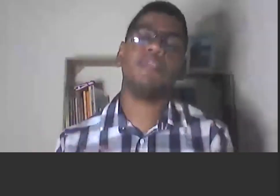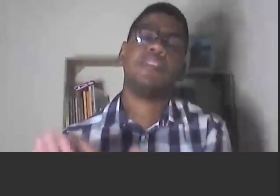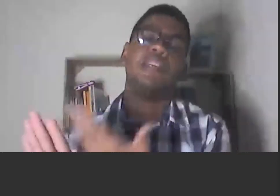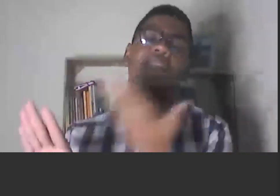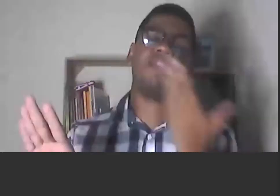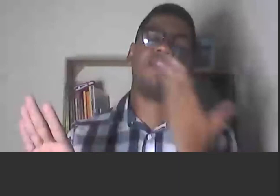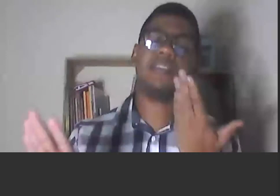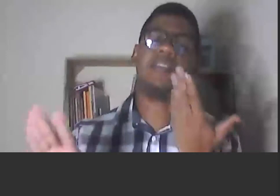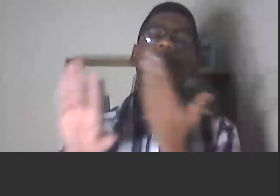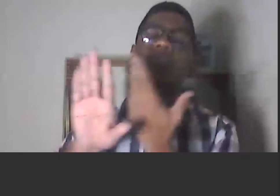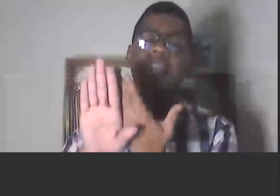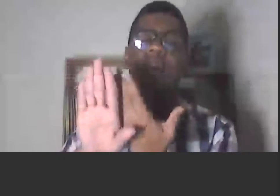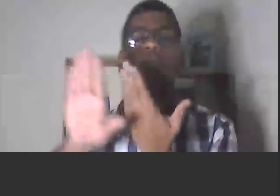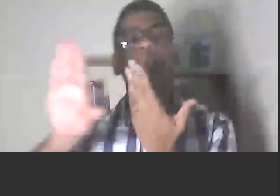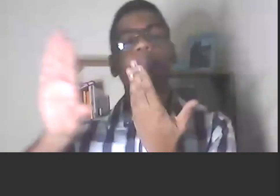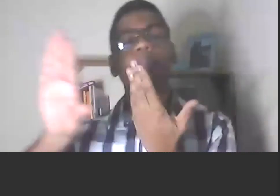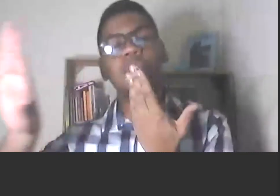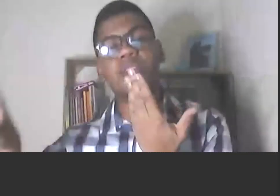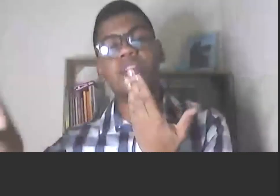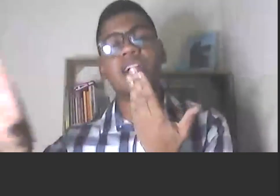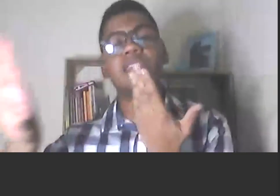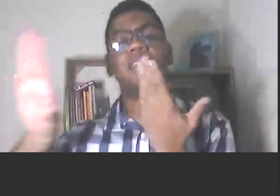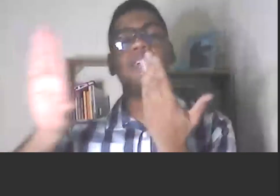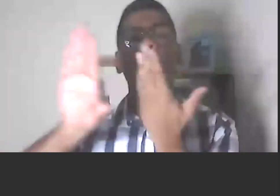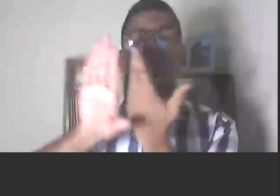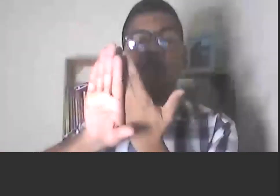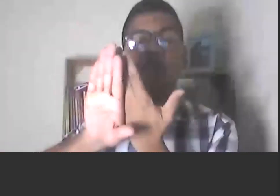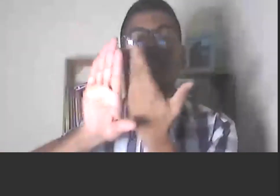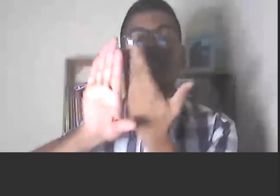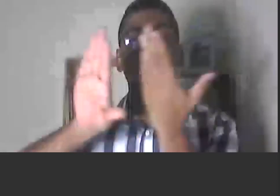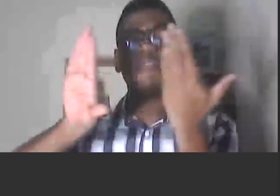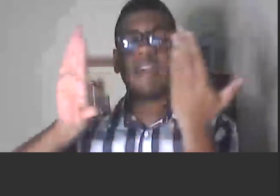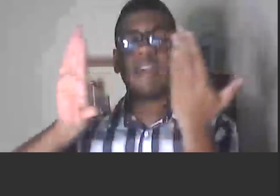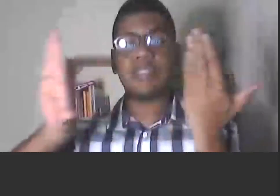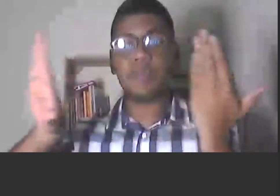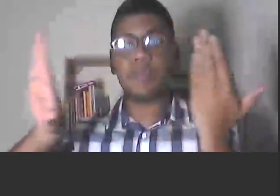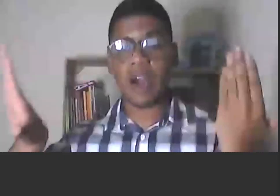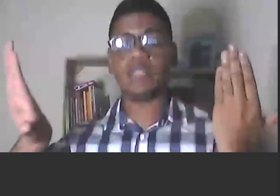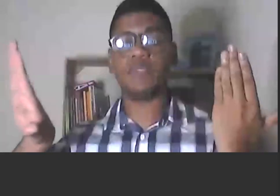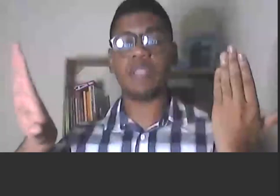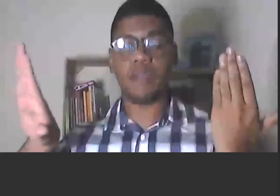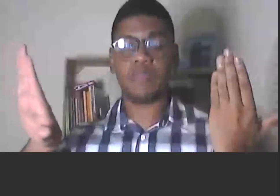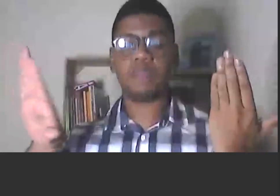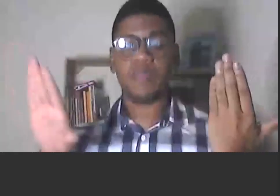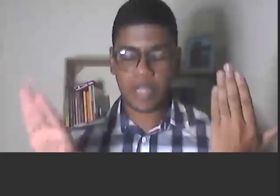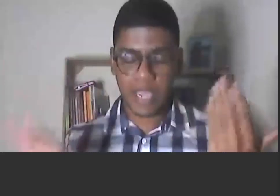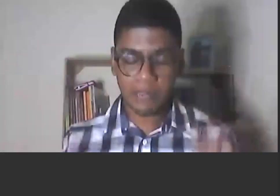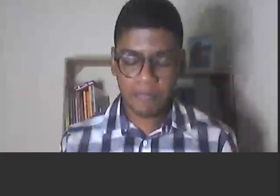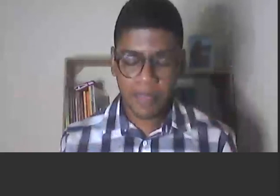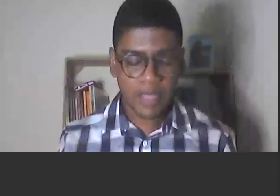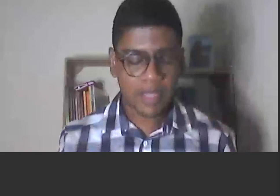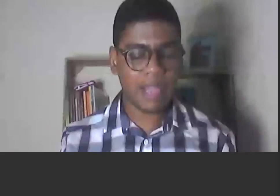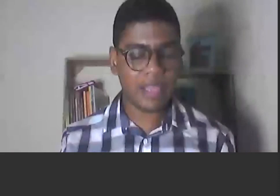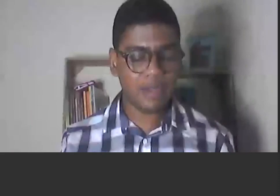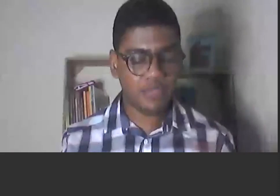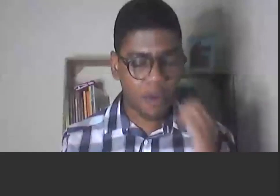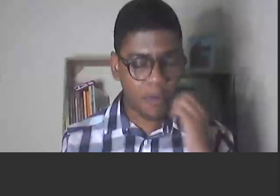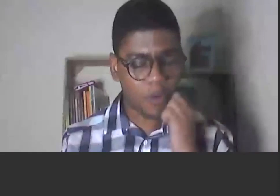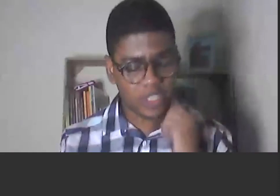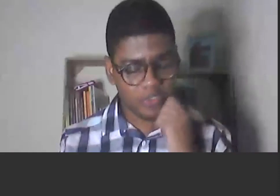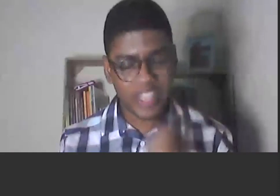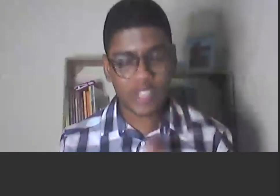dão. Se é você que se afasta, se é a outra pessoa que se afasta, ou se vocês dois se afastam ao mesmo tempo. Ok? Então,